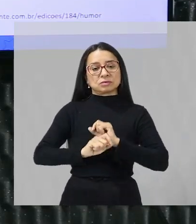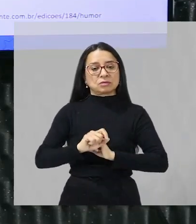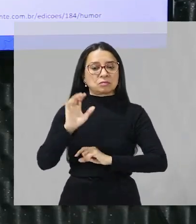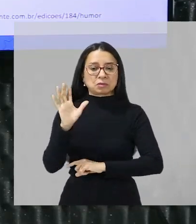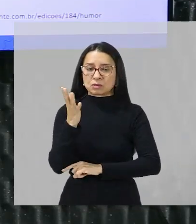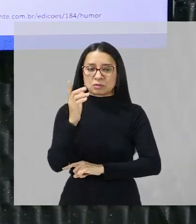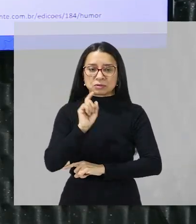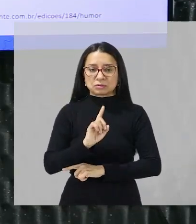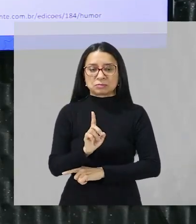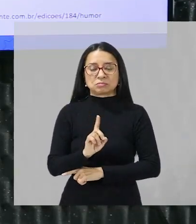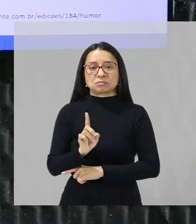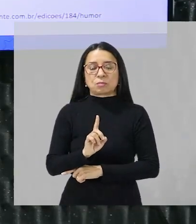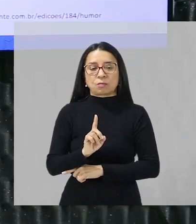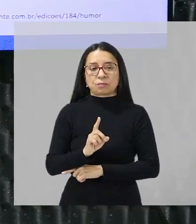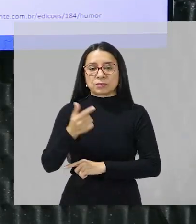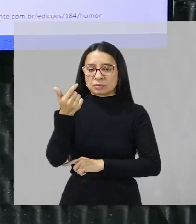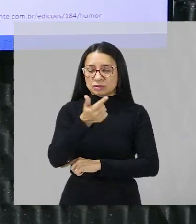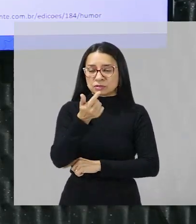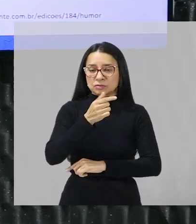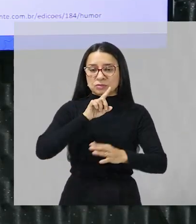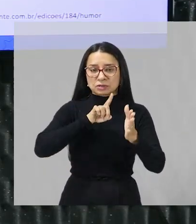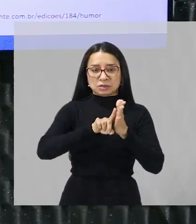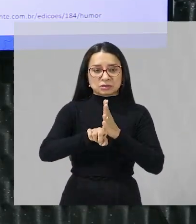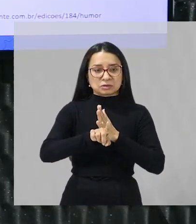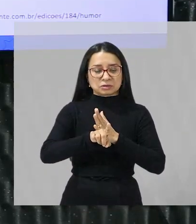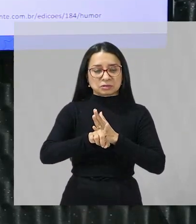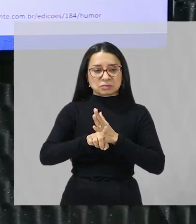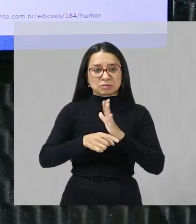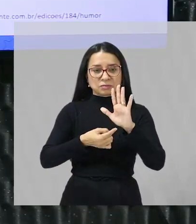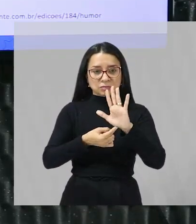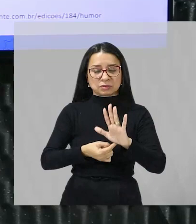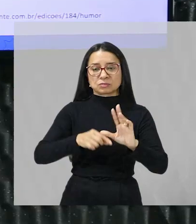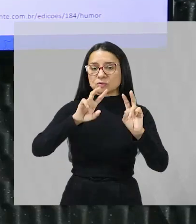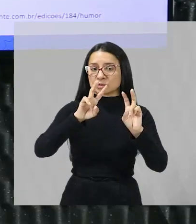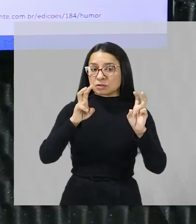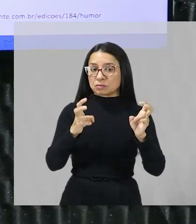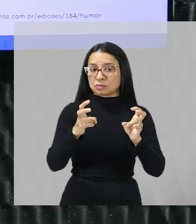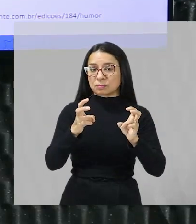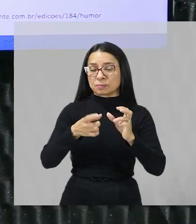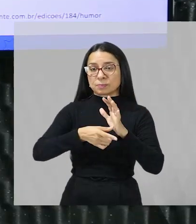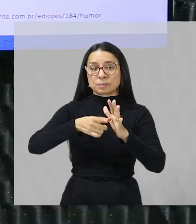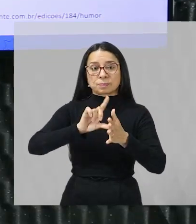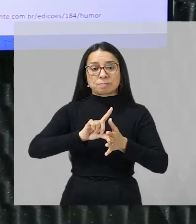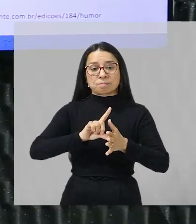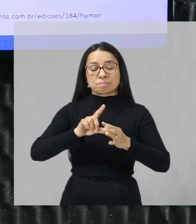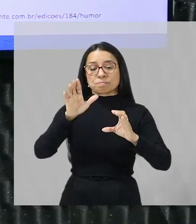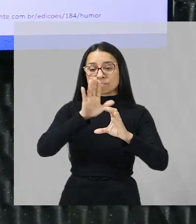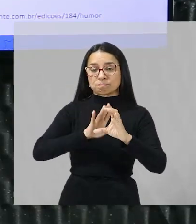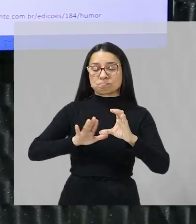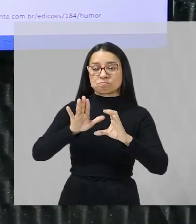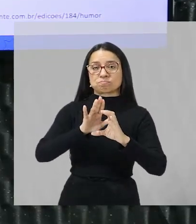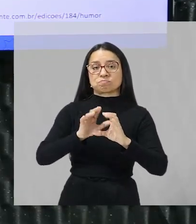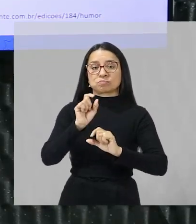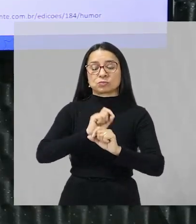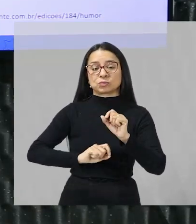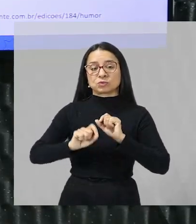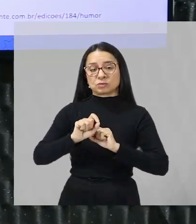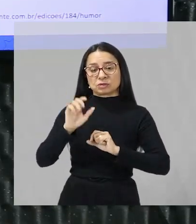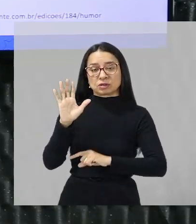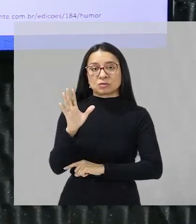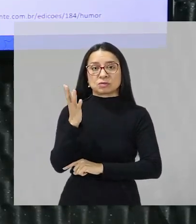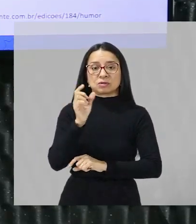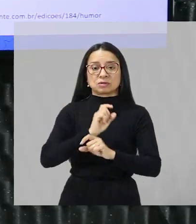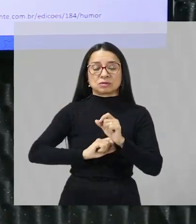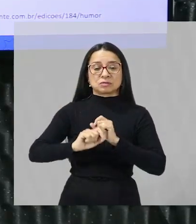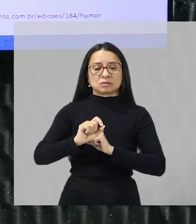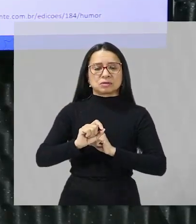acontece isso. Nessa segunda questão, ele não vai te dizer o tema antes da charge. E aí, quando isso acontece, você